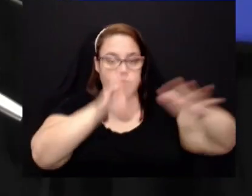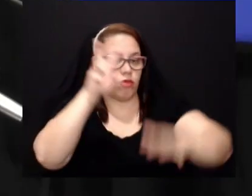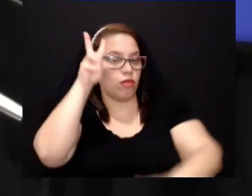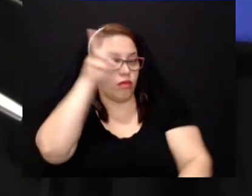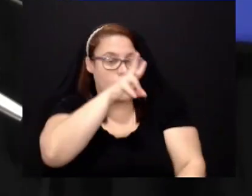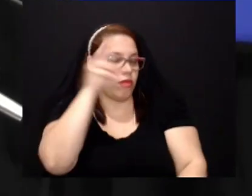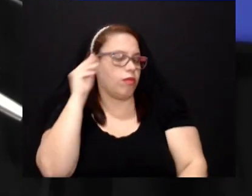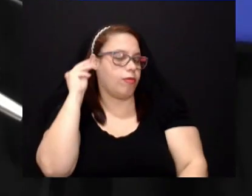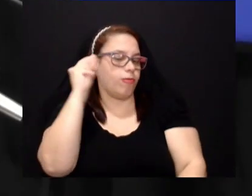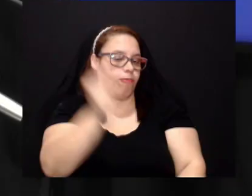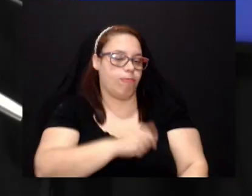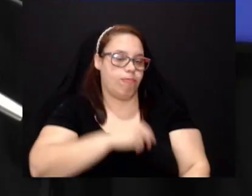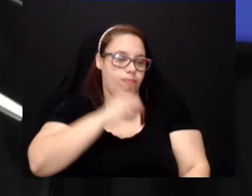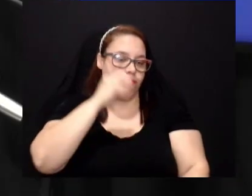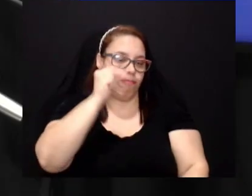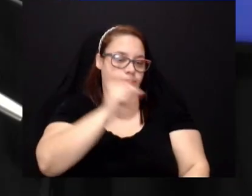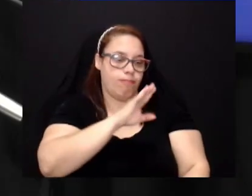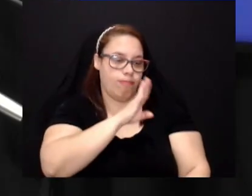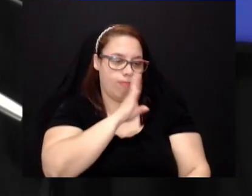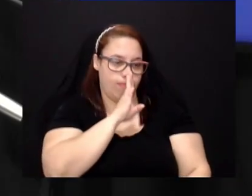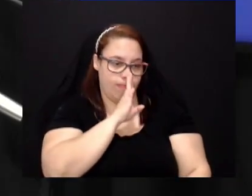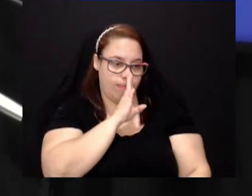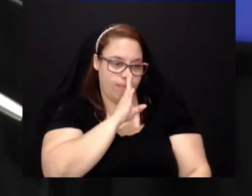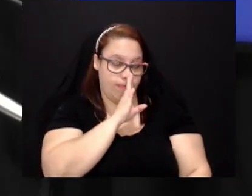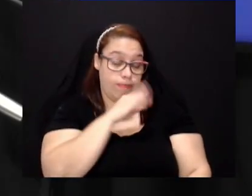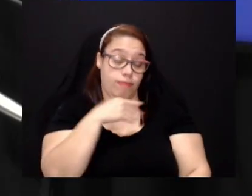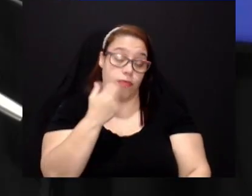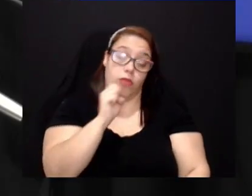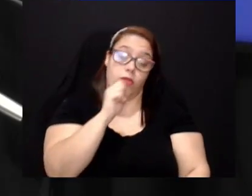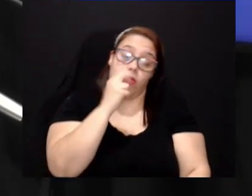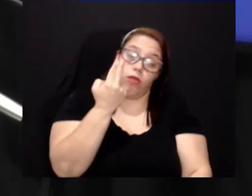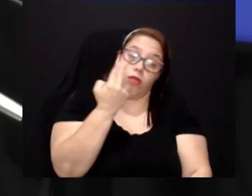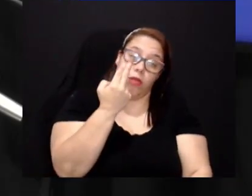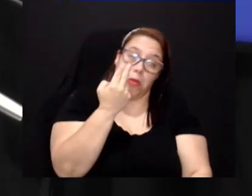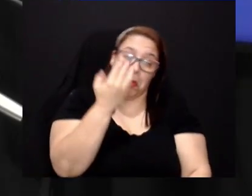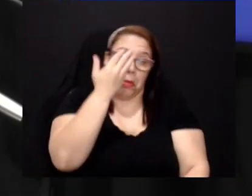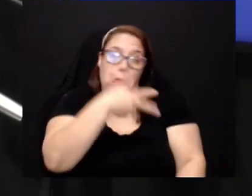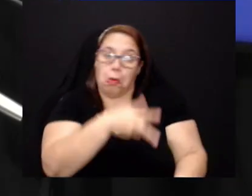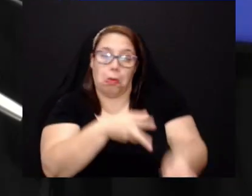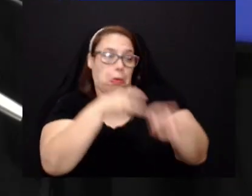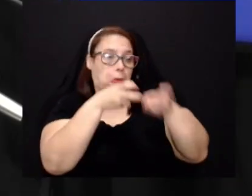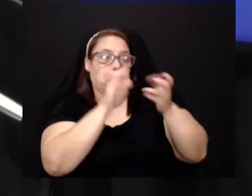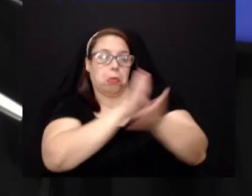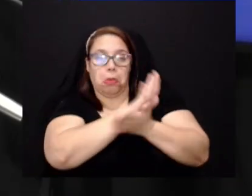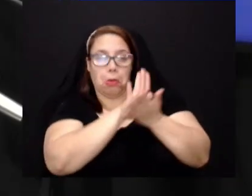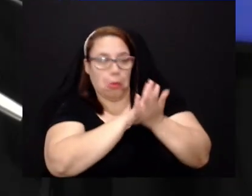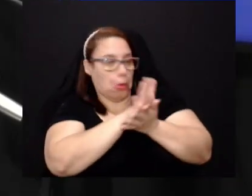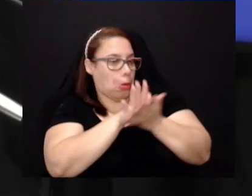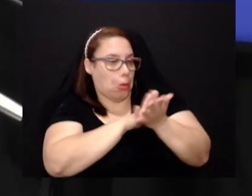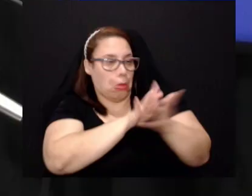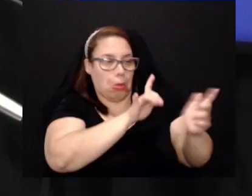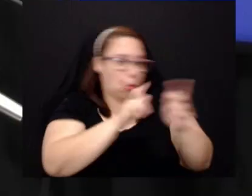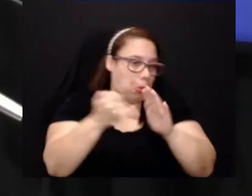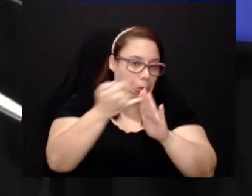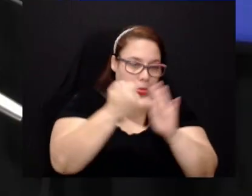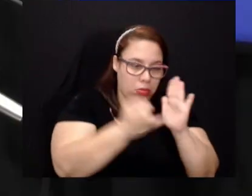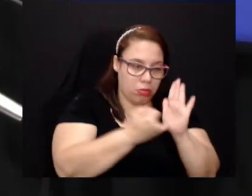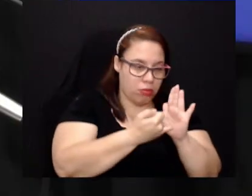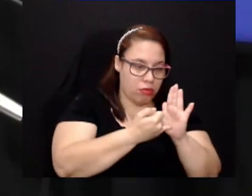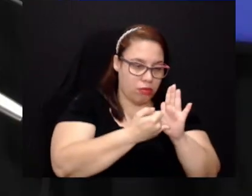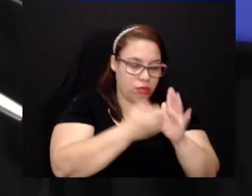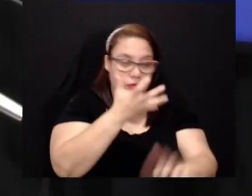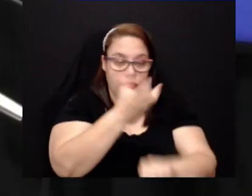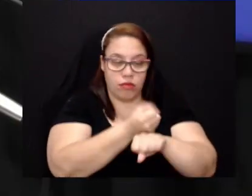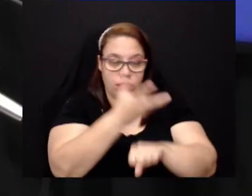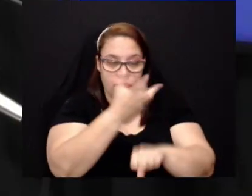tempo foram silenciadas ou invisibilizadas nos espaços institucionais. Esse podcast é mais